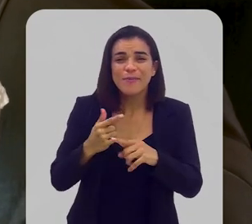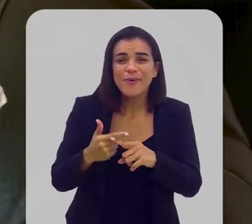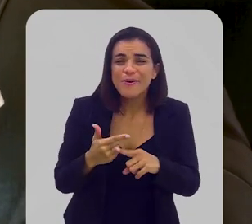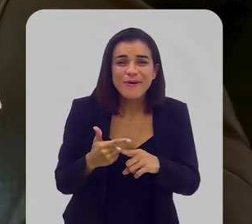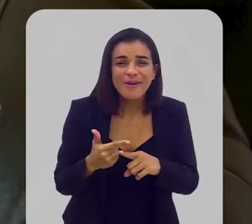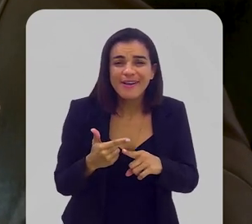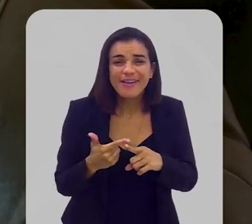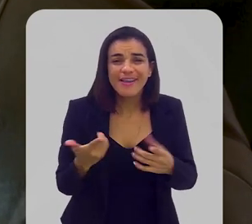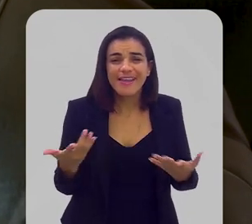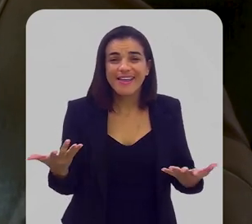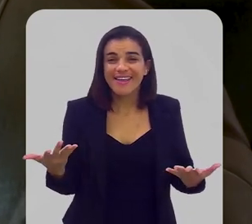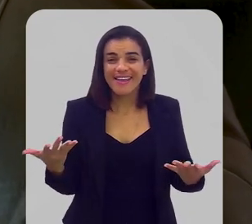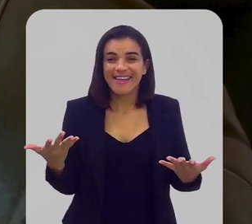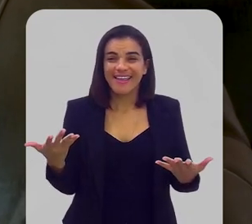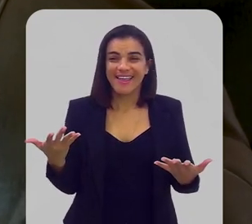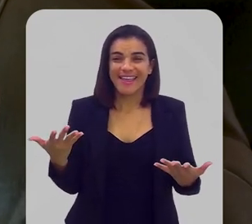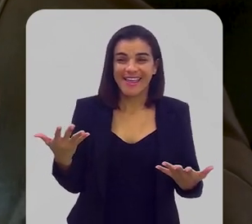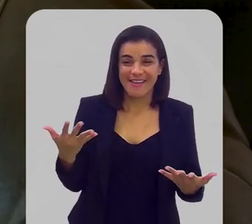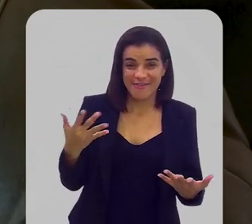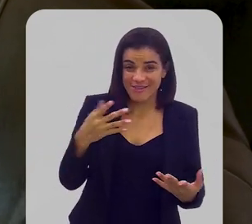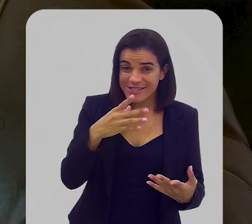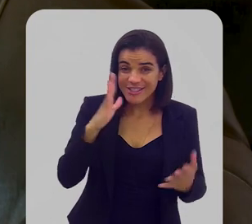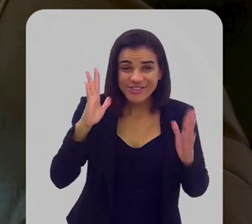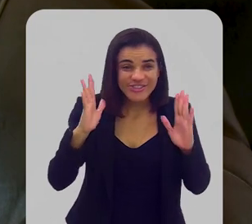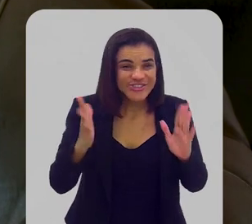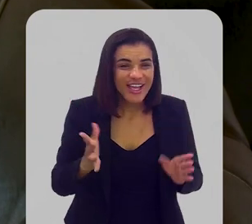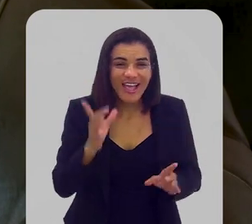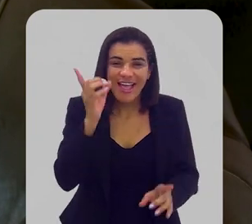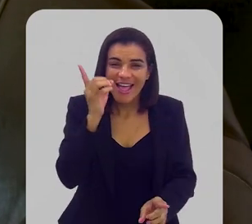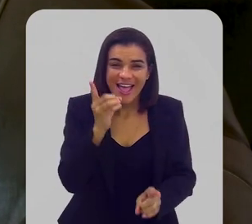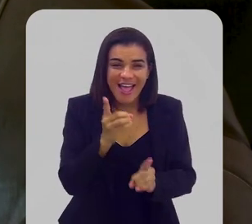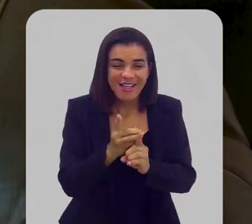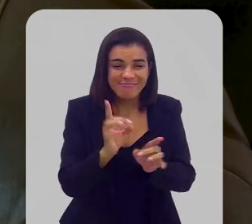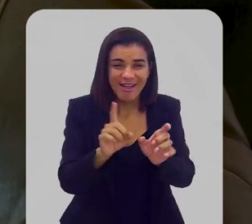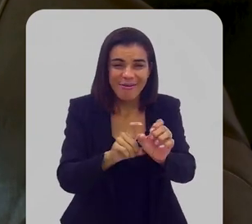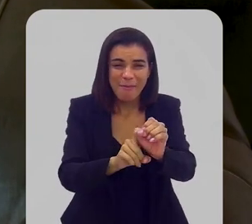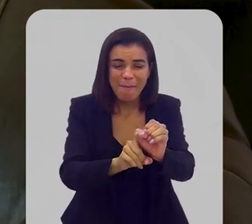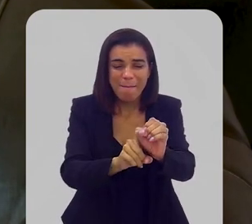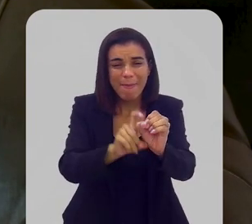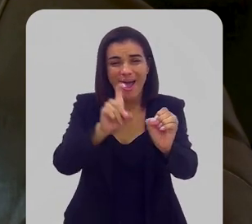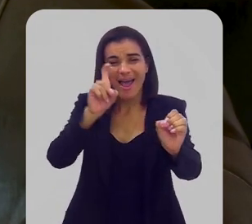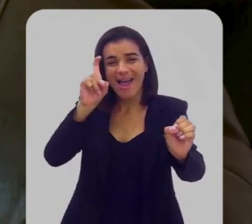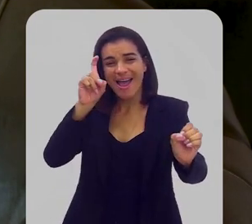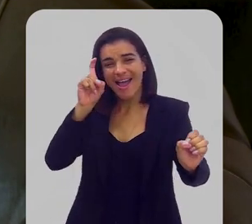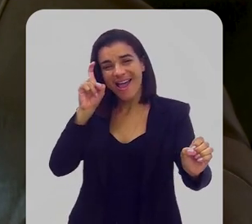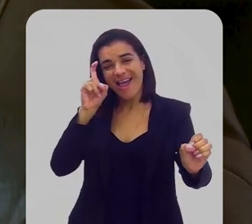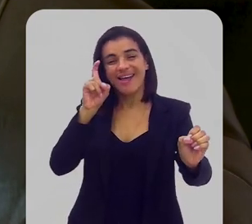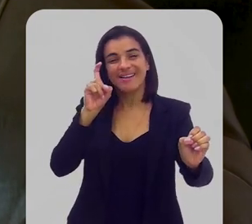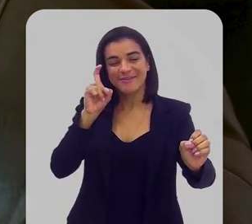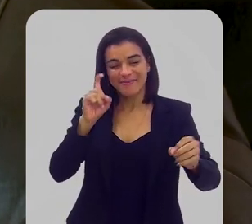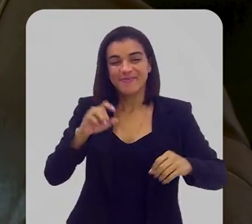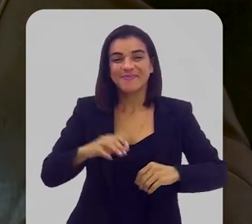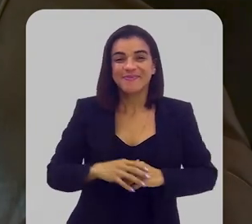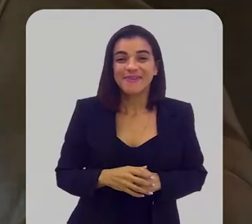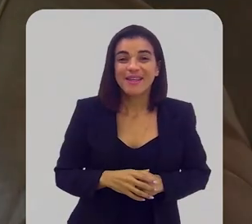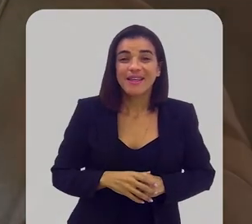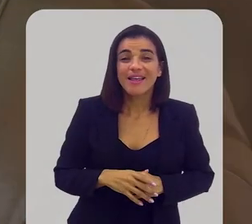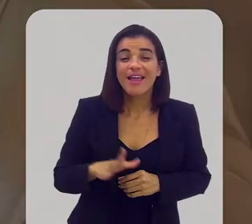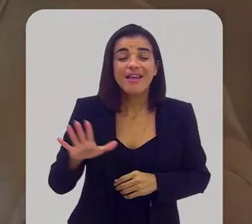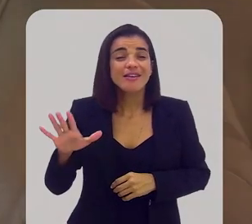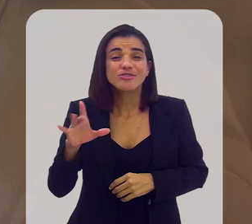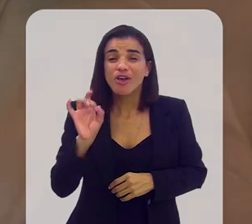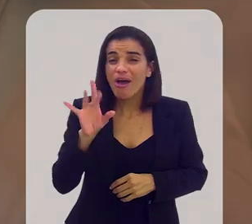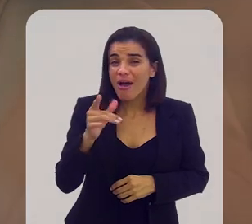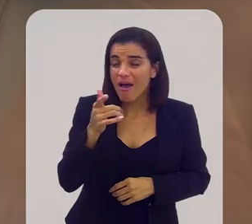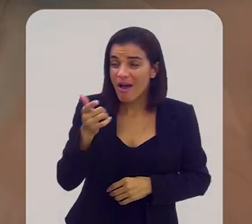Porque a chave dele você tinha em sua mão.